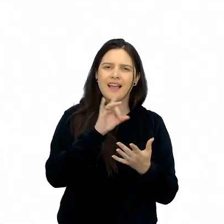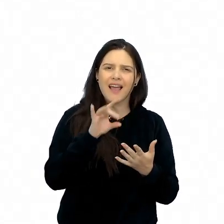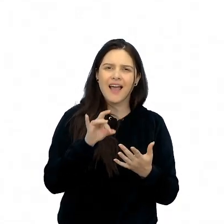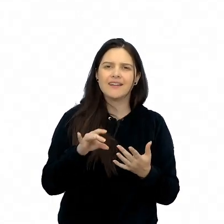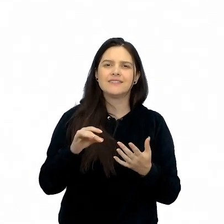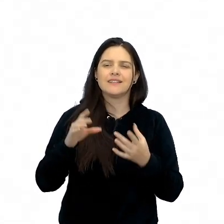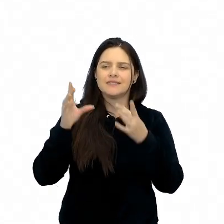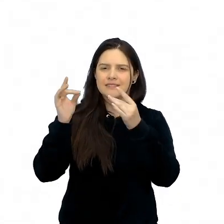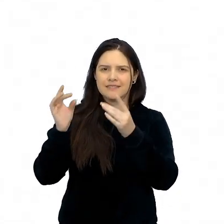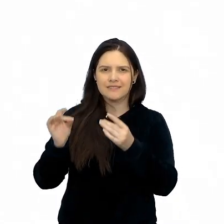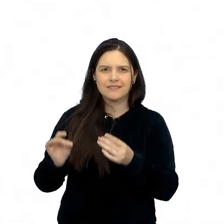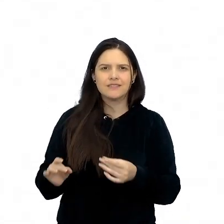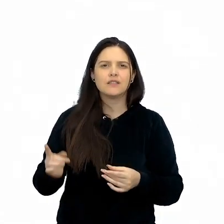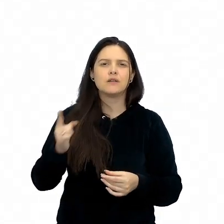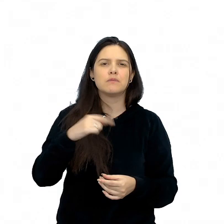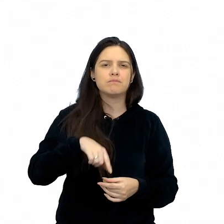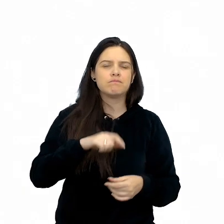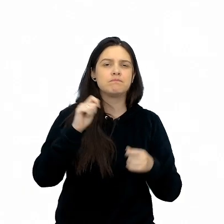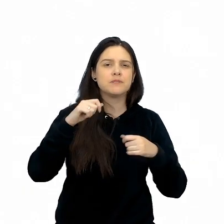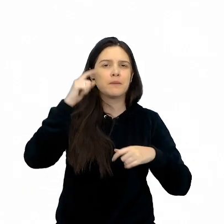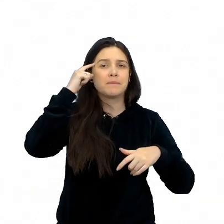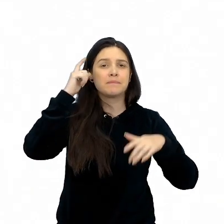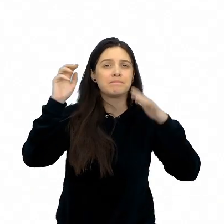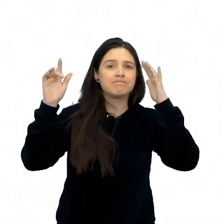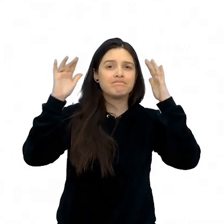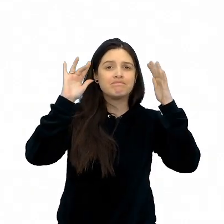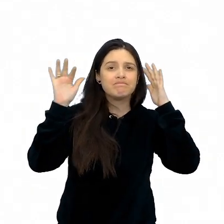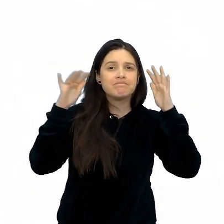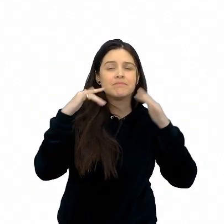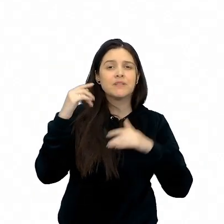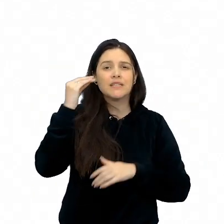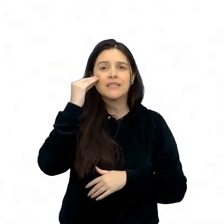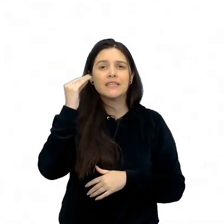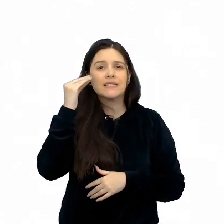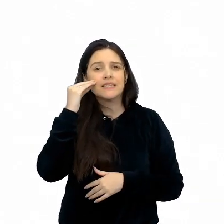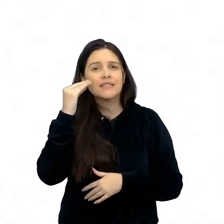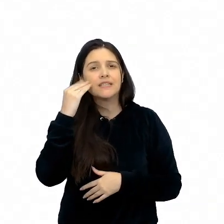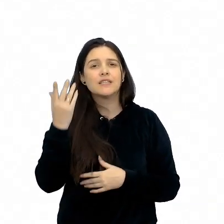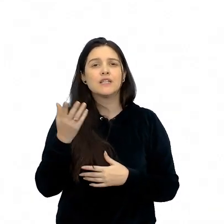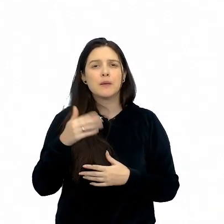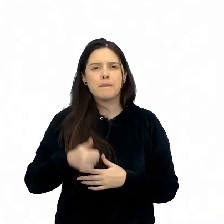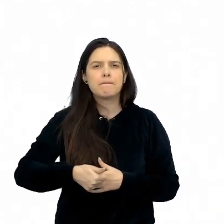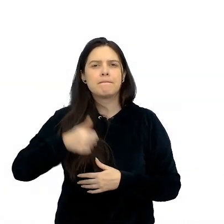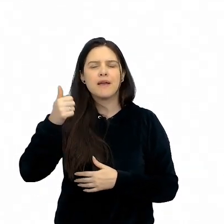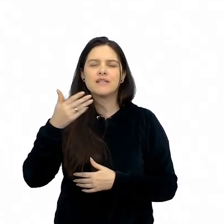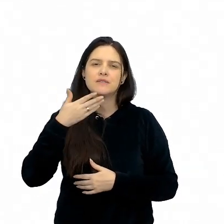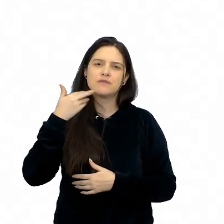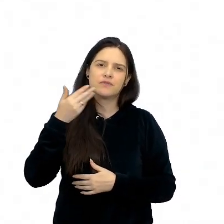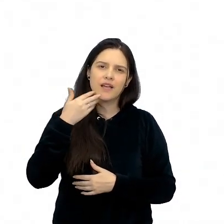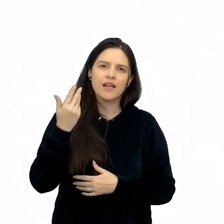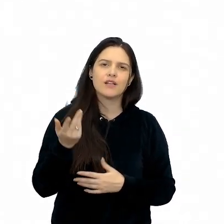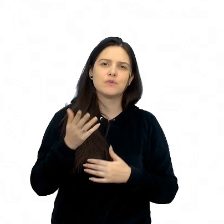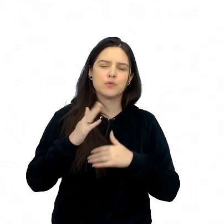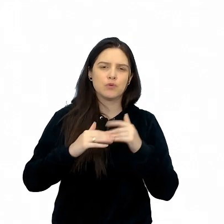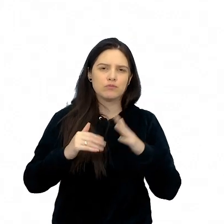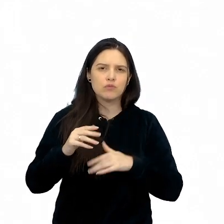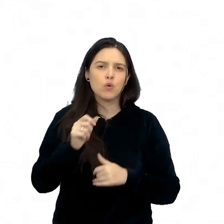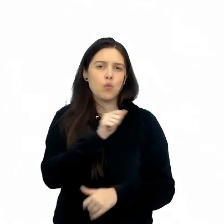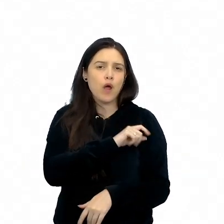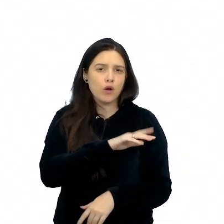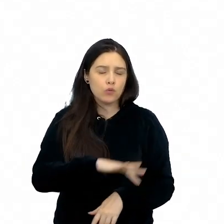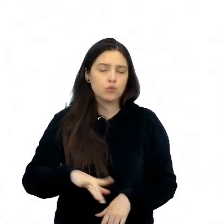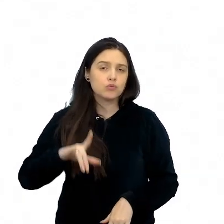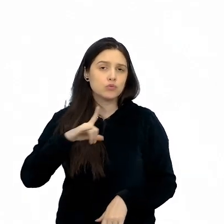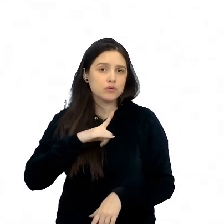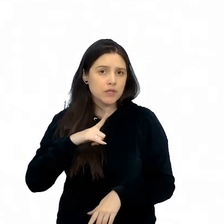que vai cair aí. Então, a gente vai ter que pensar um pouquinho e tentar identificar quais são as dificuldades que esse meu aluno tem para